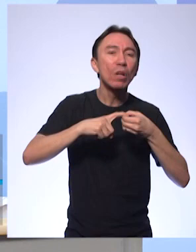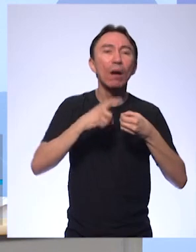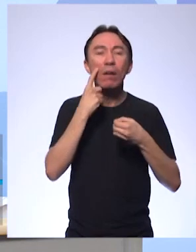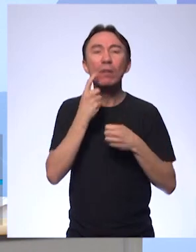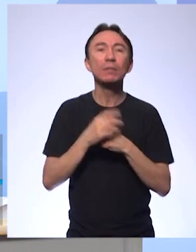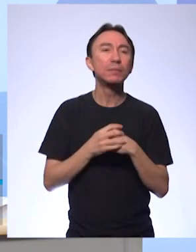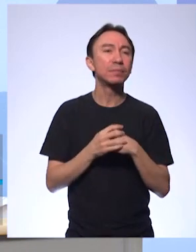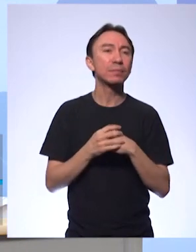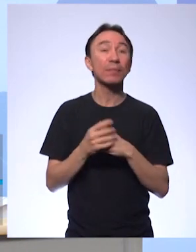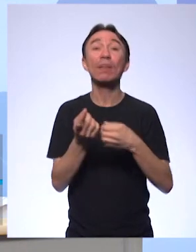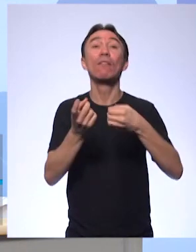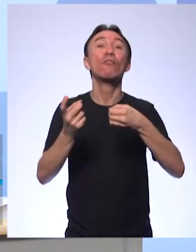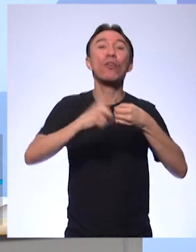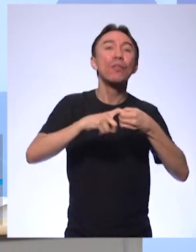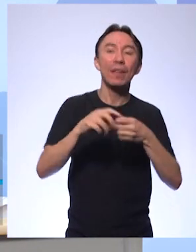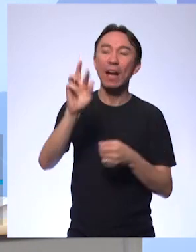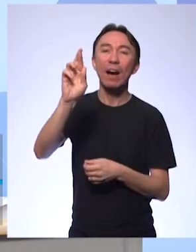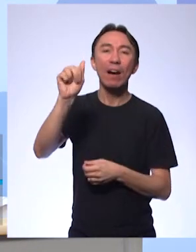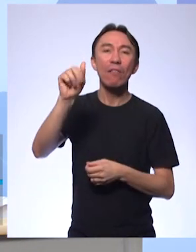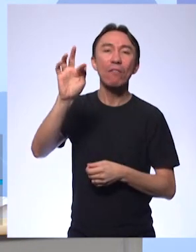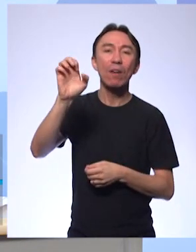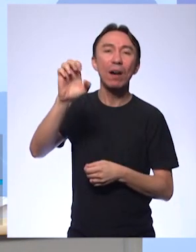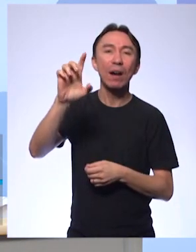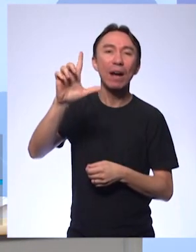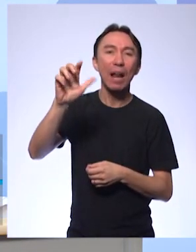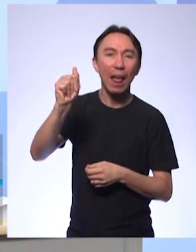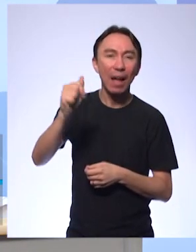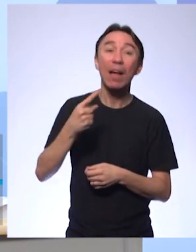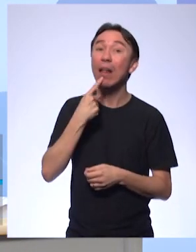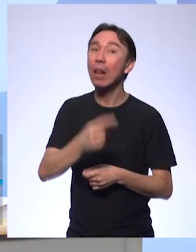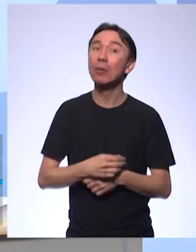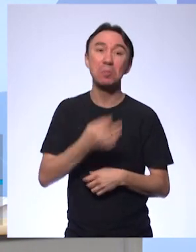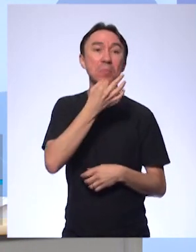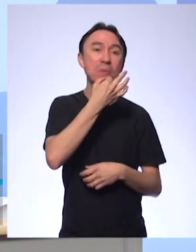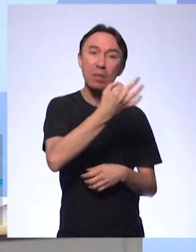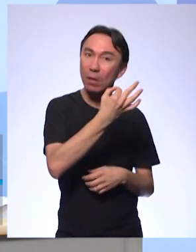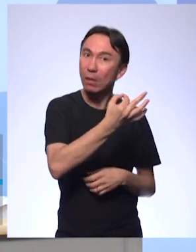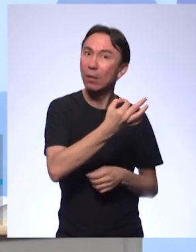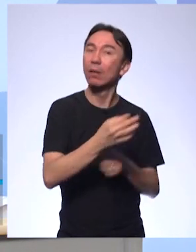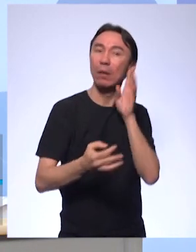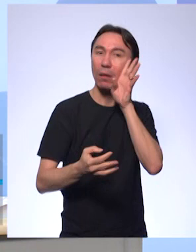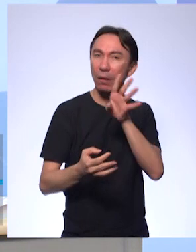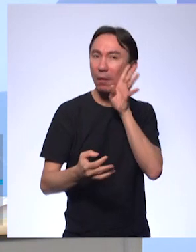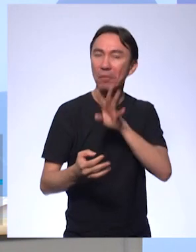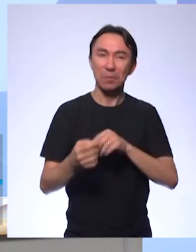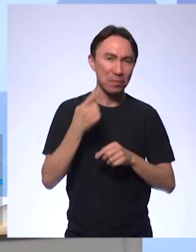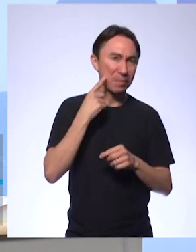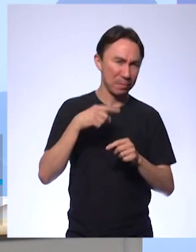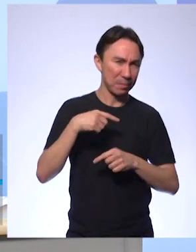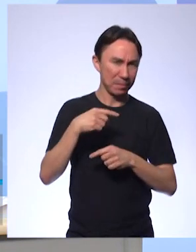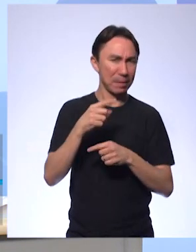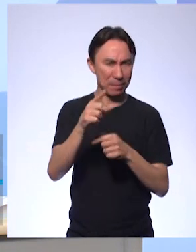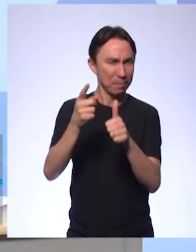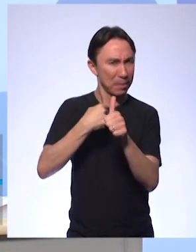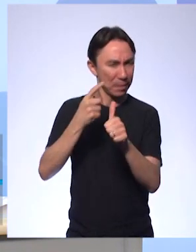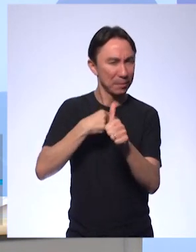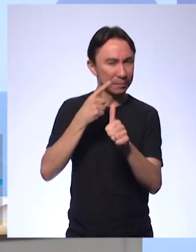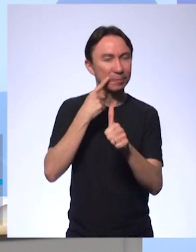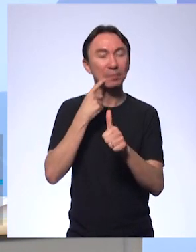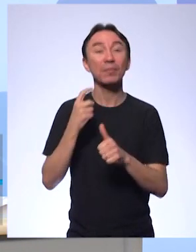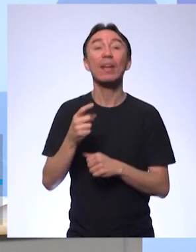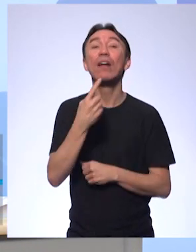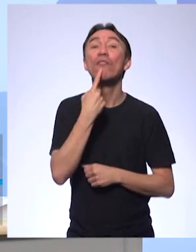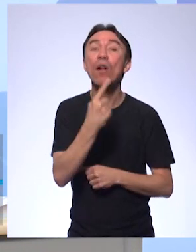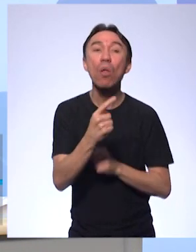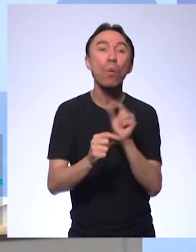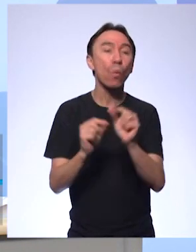Sim, ó, eu queria voltar da Rafaela, que ela fez um comentário aqui que eu acho que vale a pena a gente voltar antes de entrar no Pois não. gás. Que ela falou